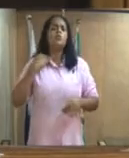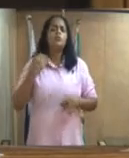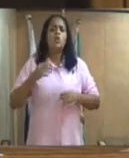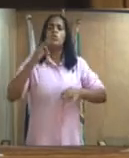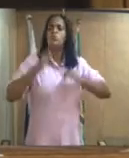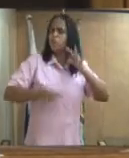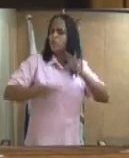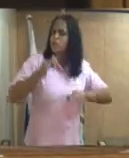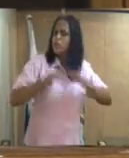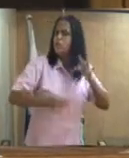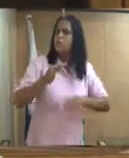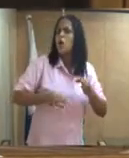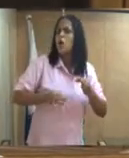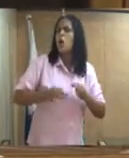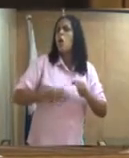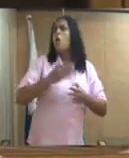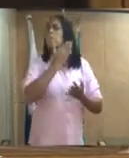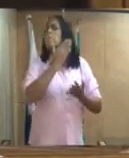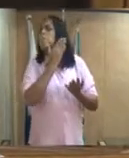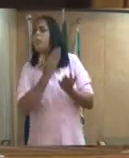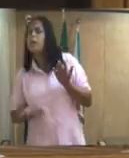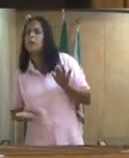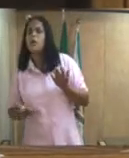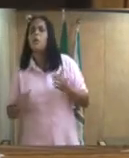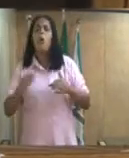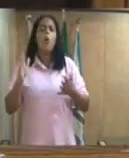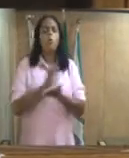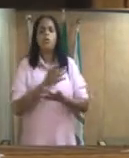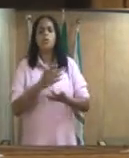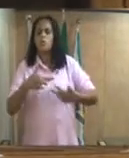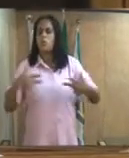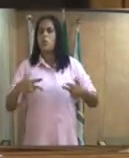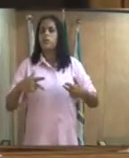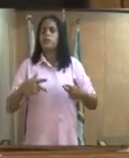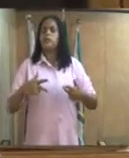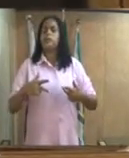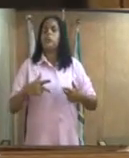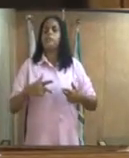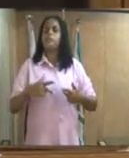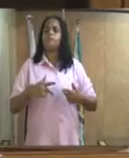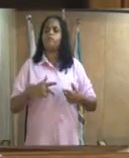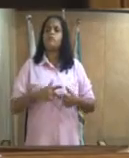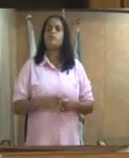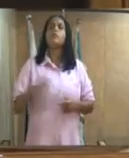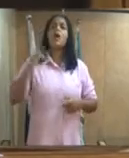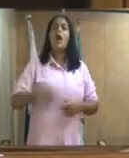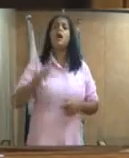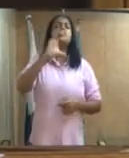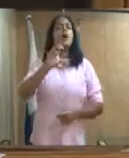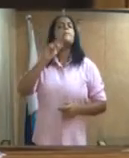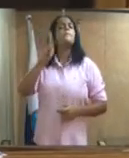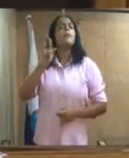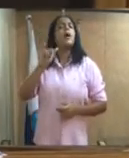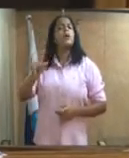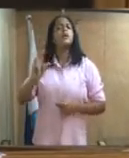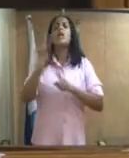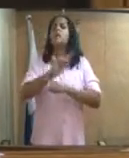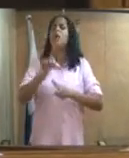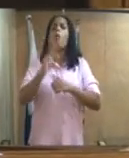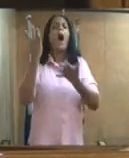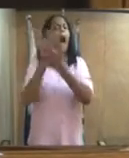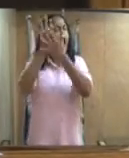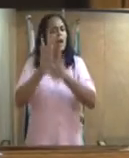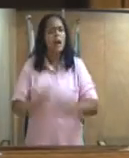no judiciário com manobras na justiça. Eu espero que essa CPI não acabe numa manobra